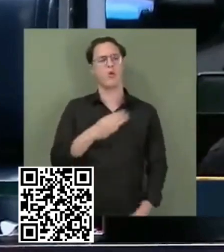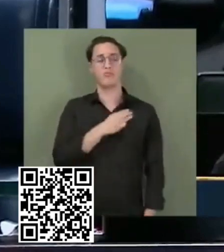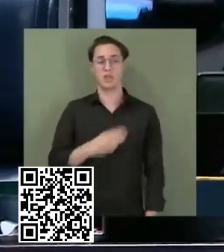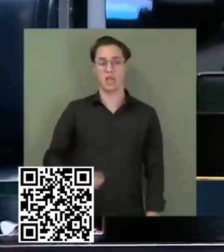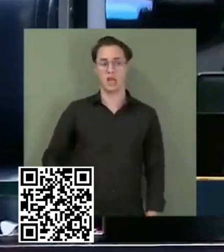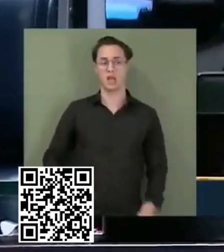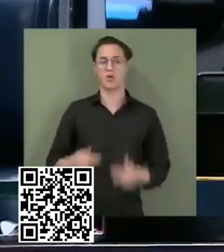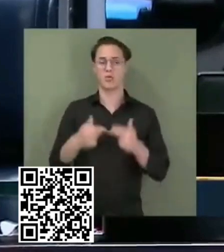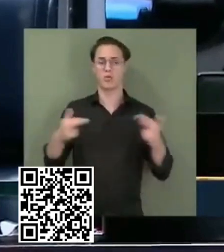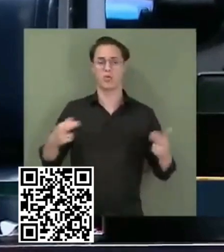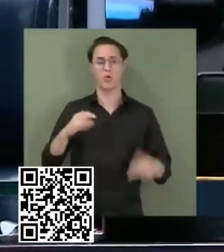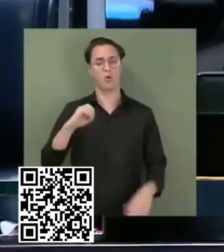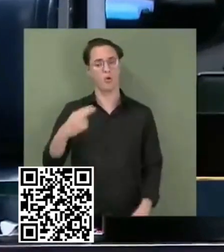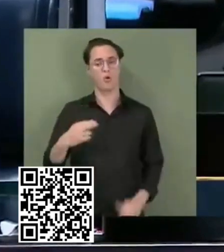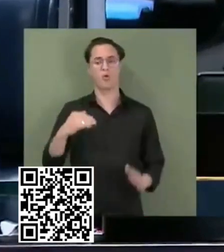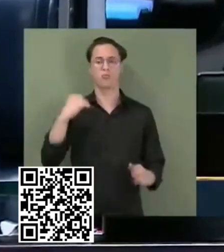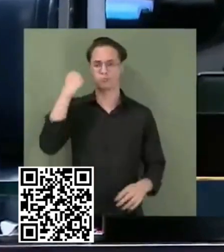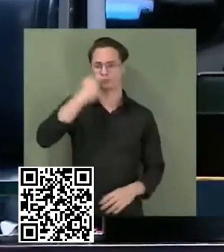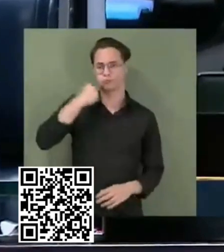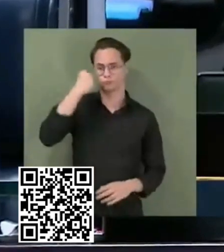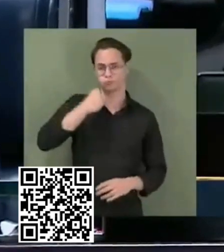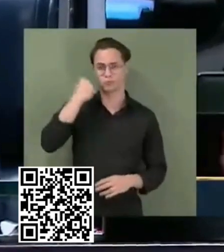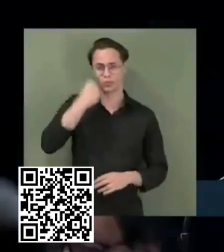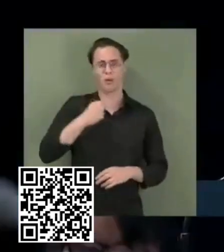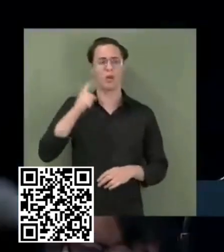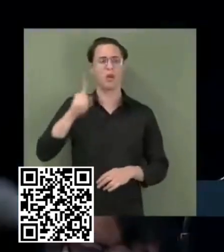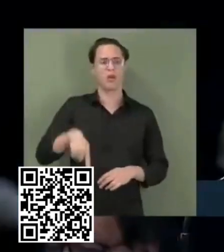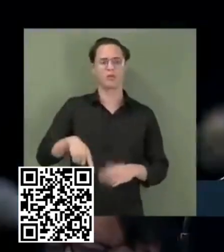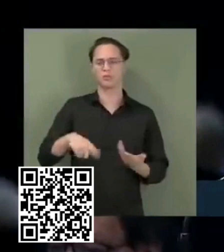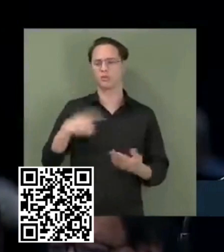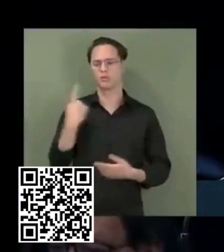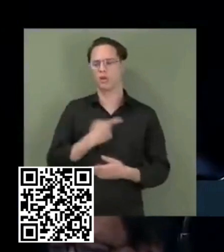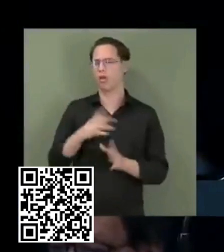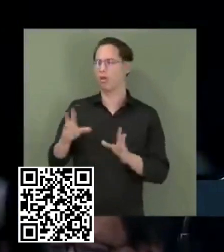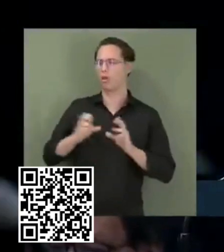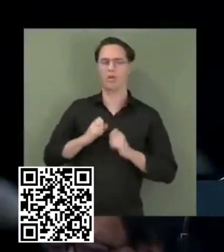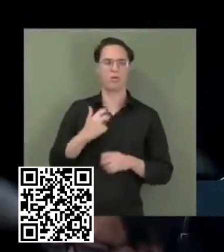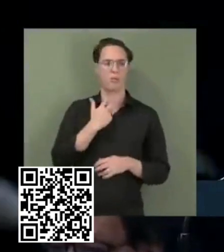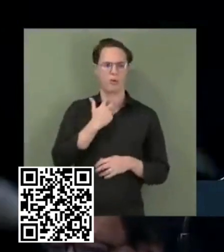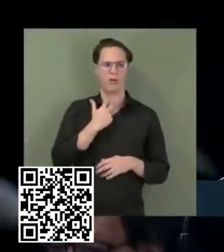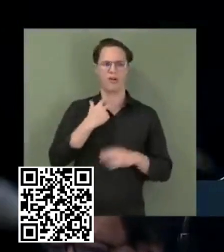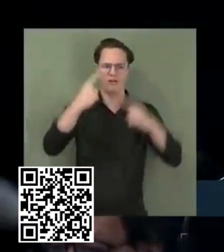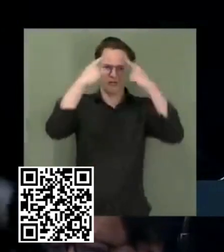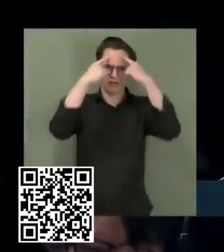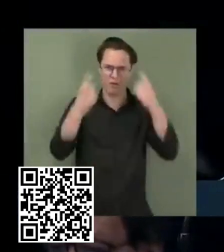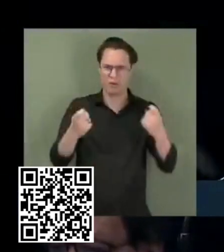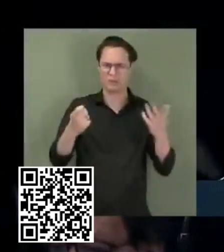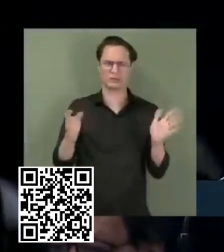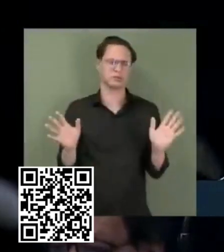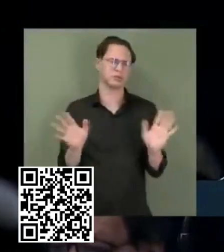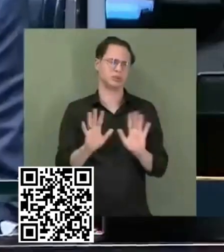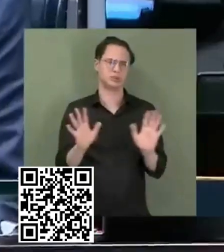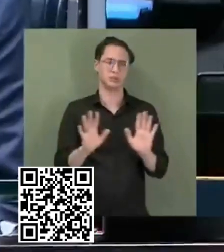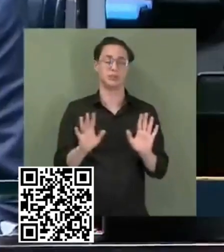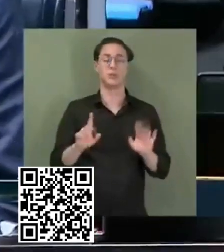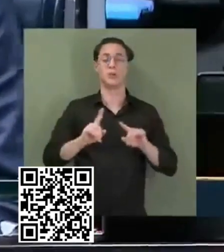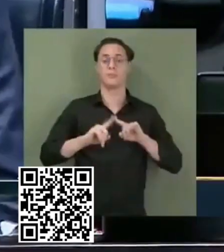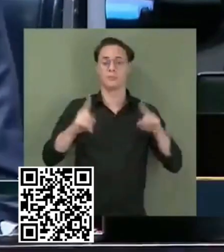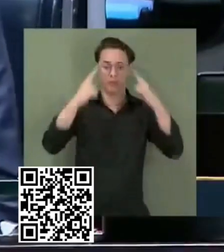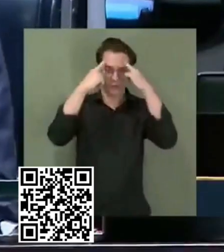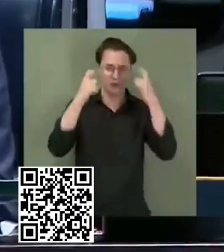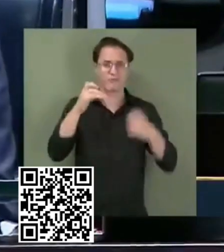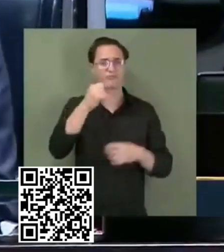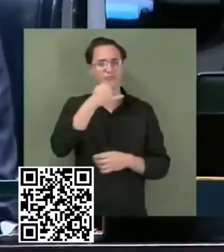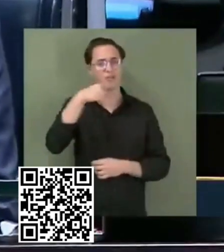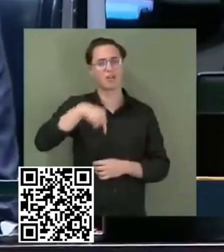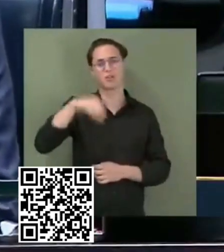Estado, seja como senador da República. Isto é algo intolerável. A violência não calha em lugar algum e a violência,